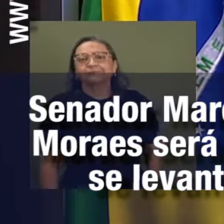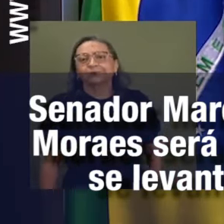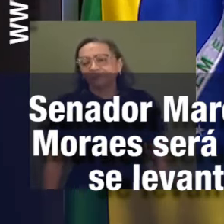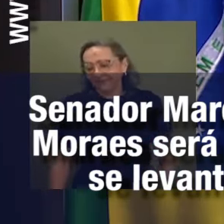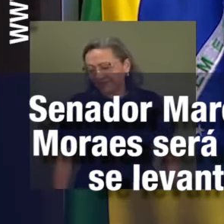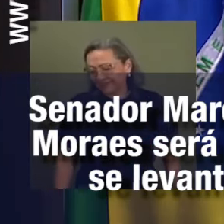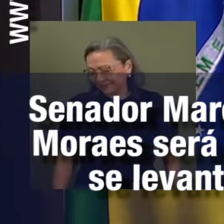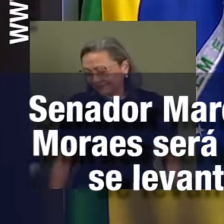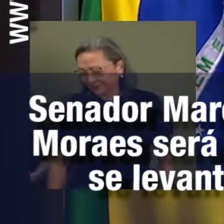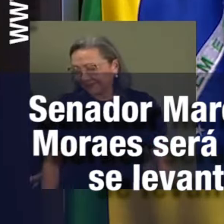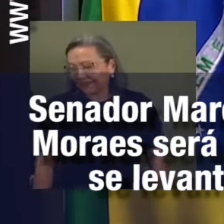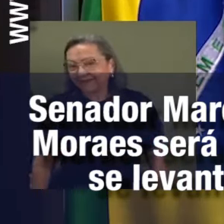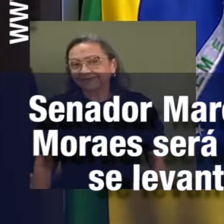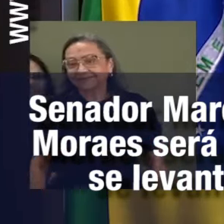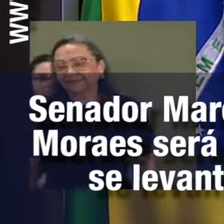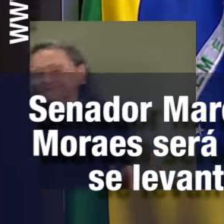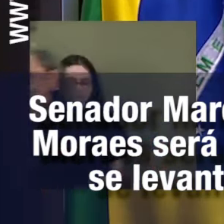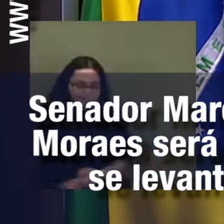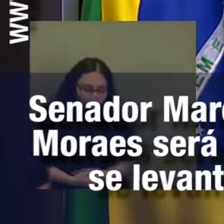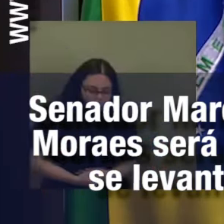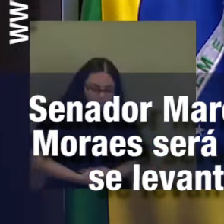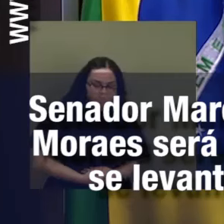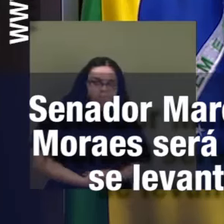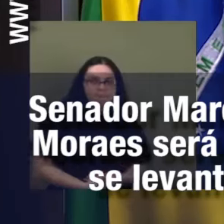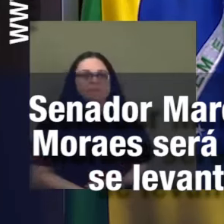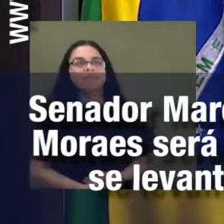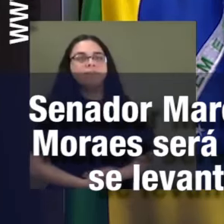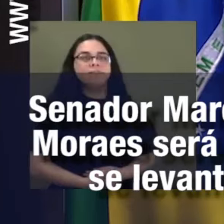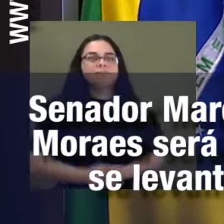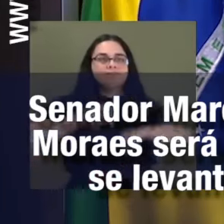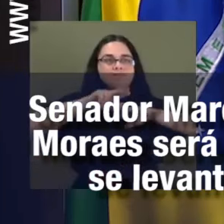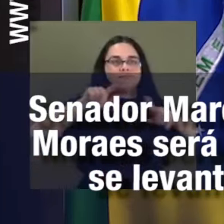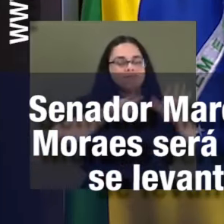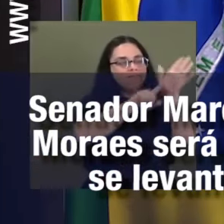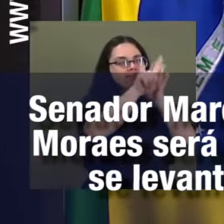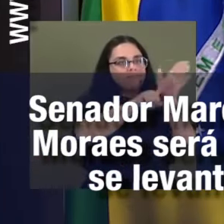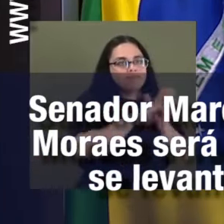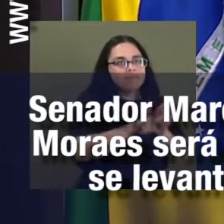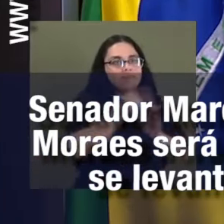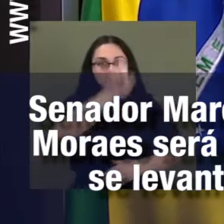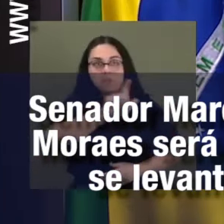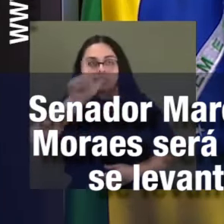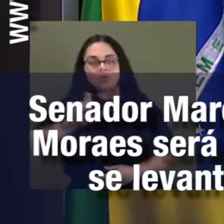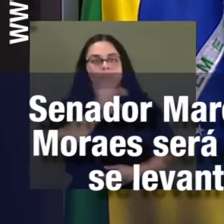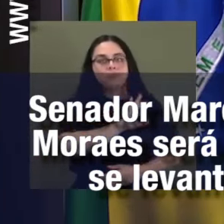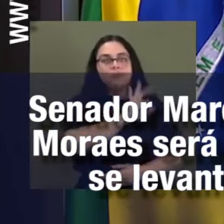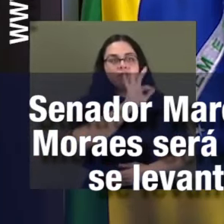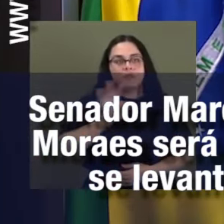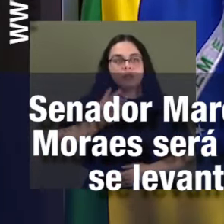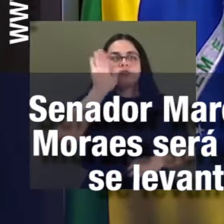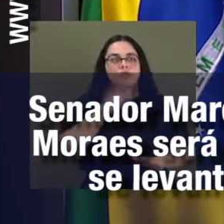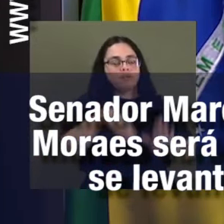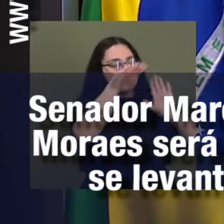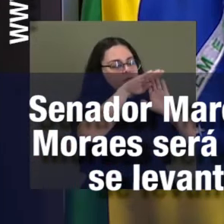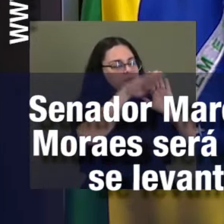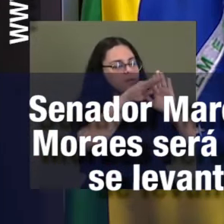Vários, quase 70 investigadores, agentes e delegados da Polícia Federal já estão numa lista